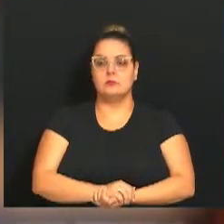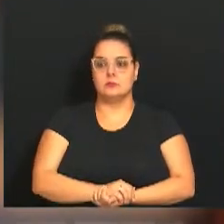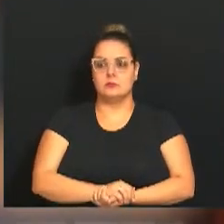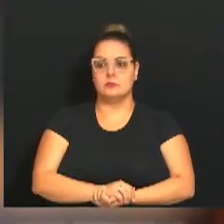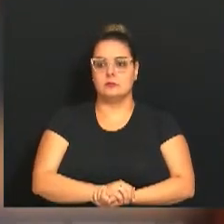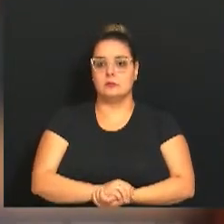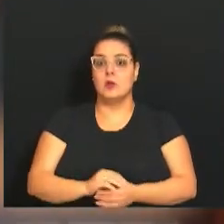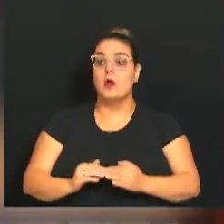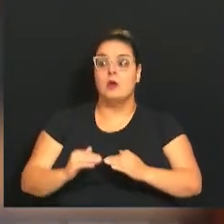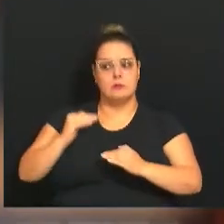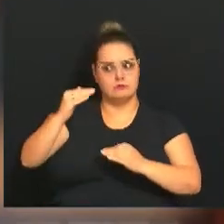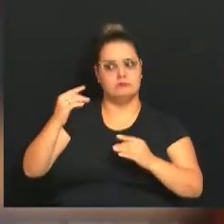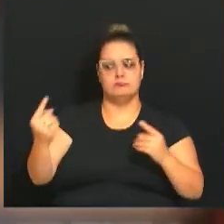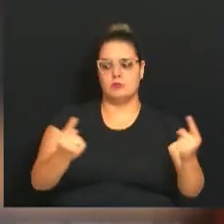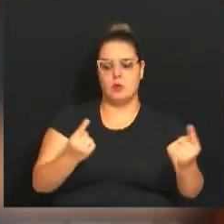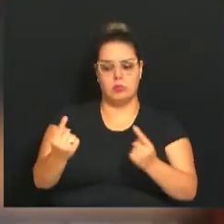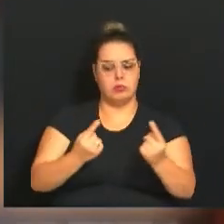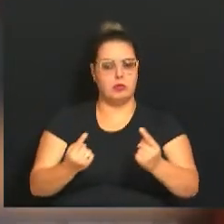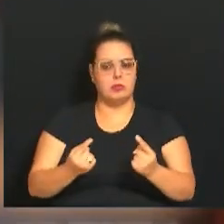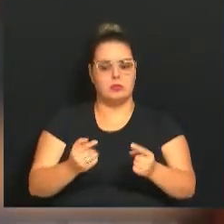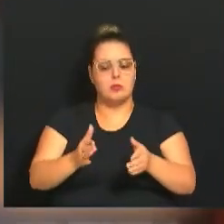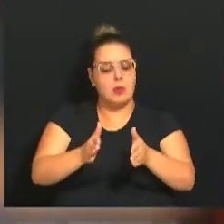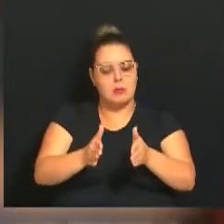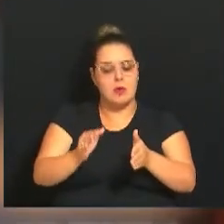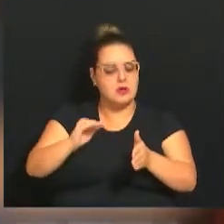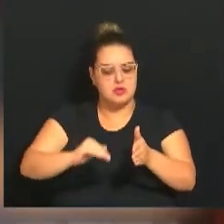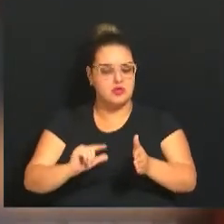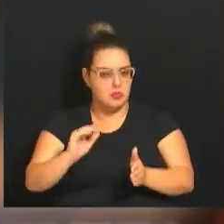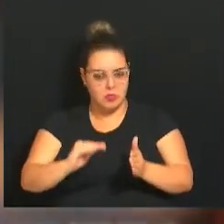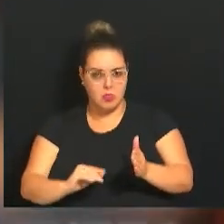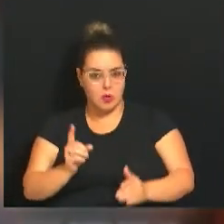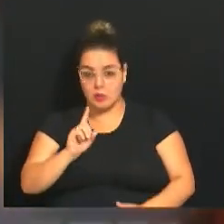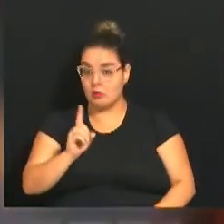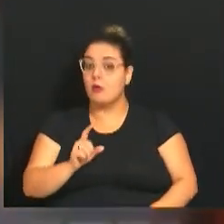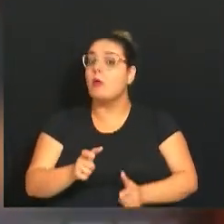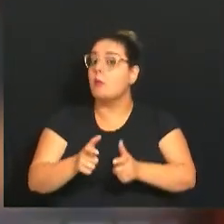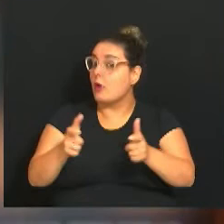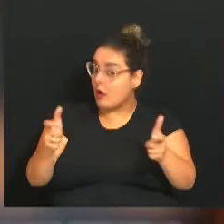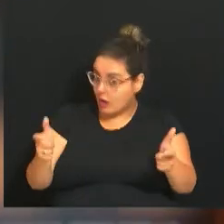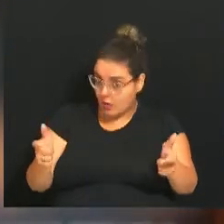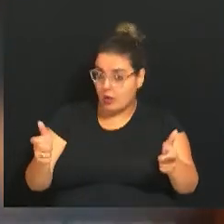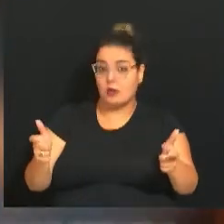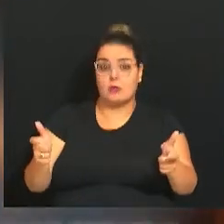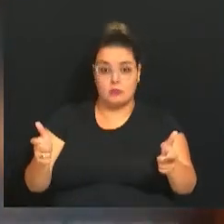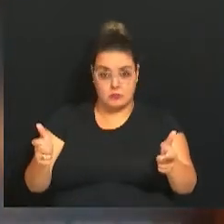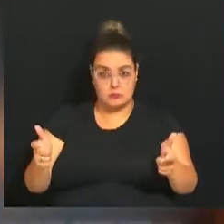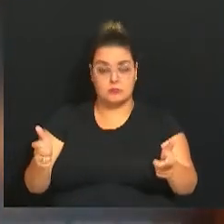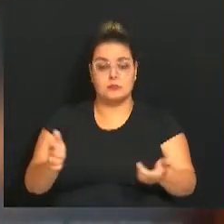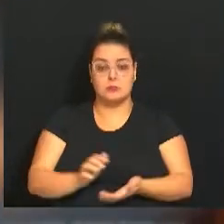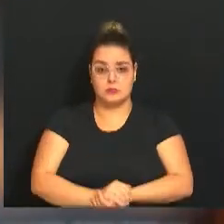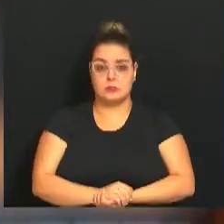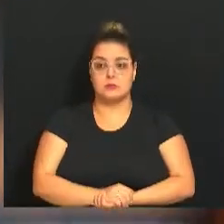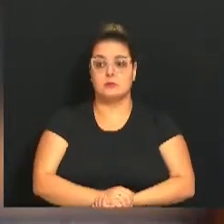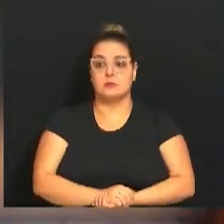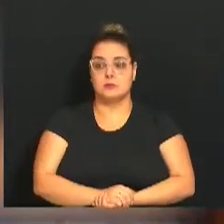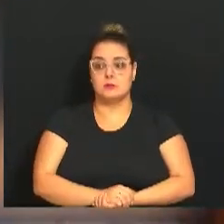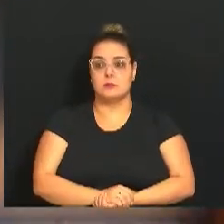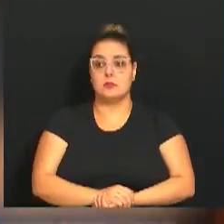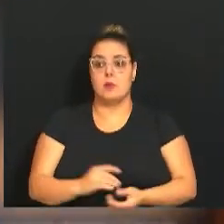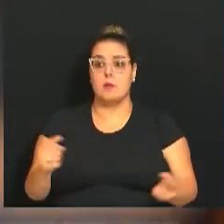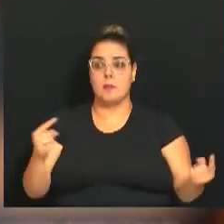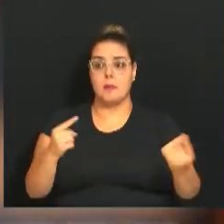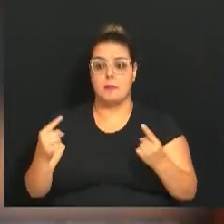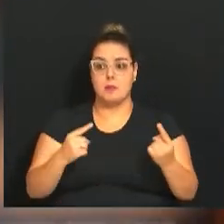alta, não é uma demanda média e nem baixa, é uma demanda que realmente chega com um volume